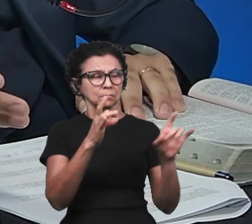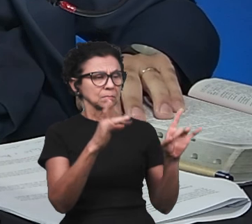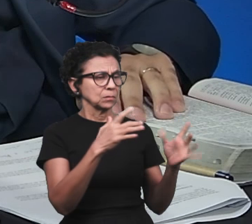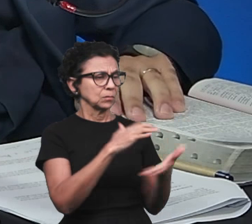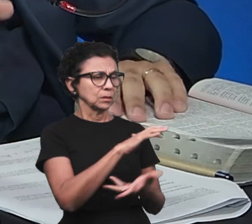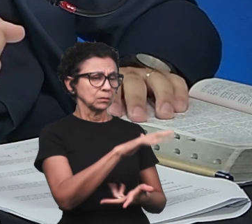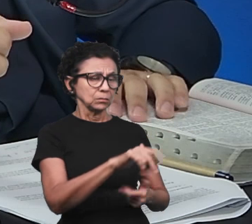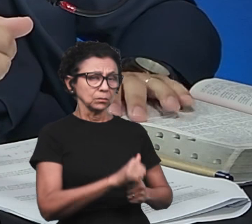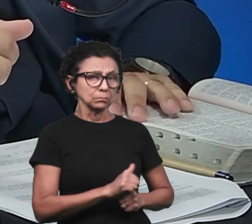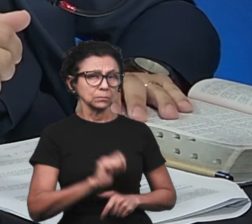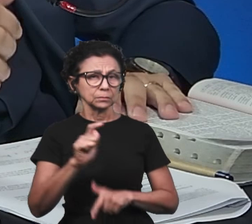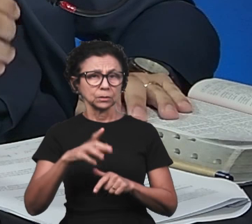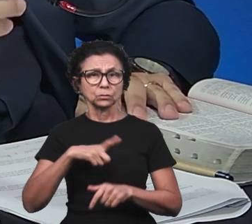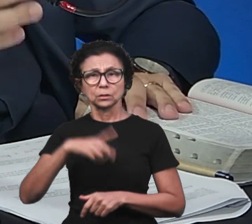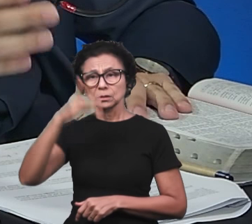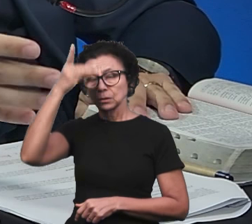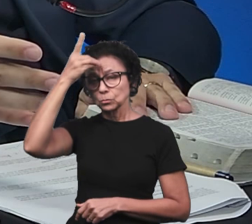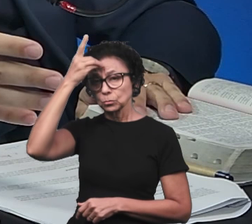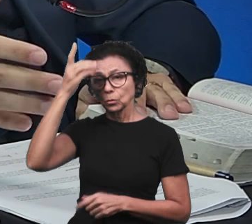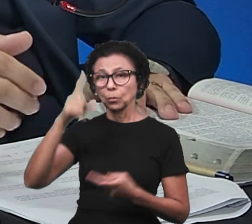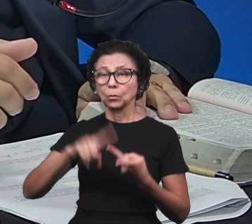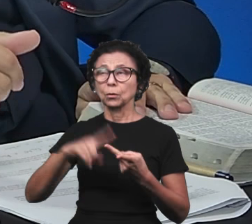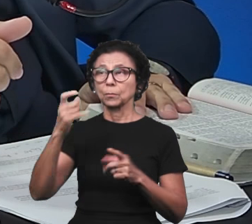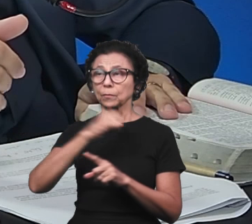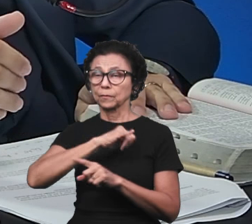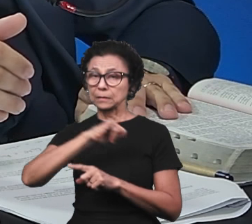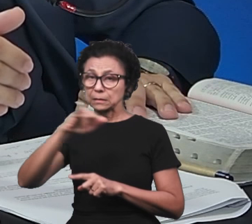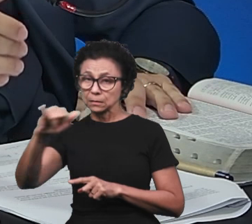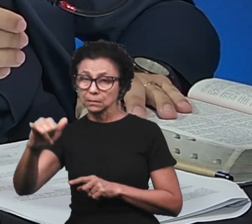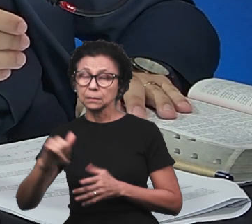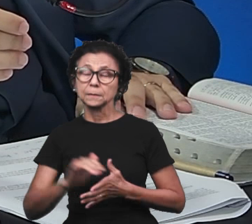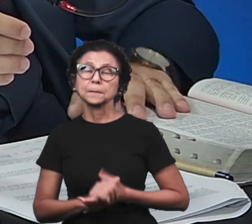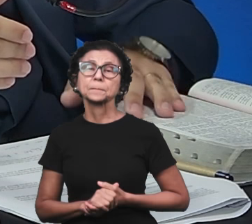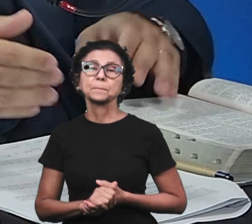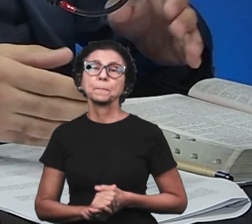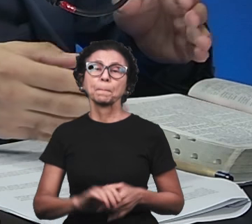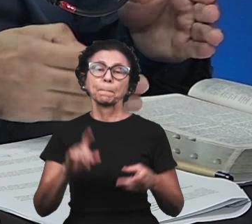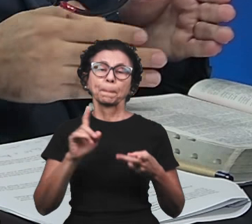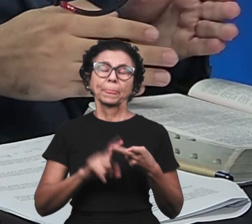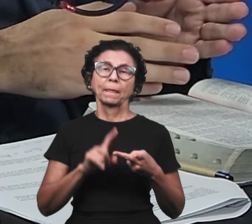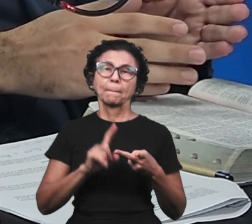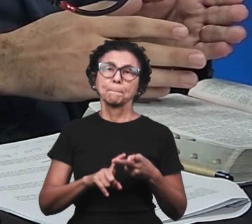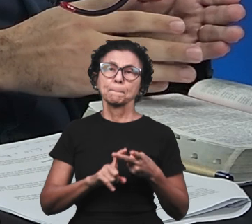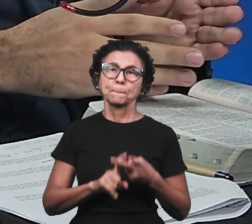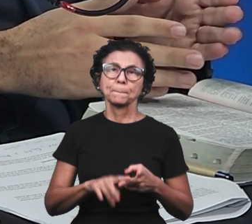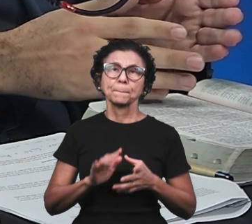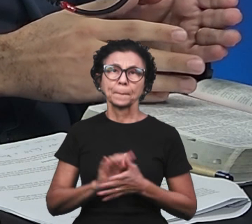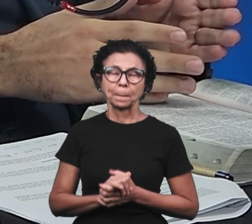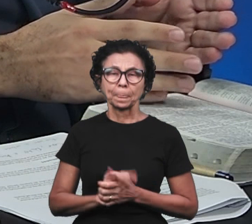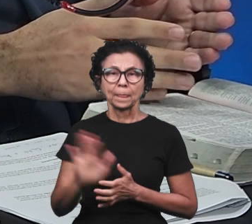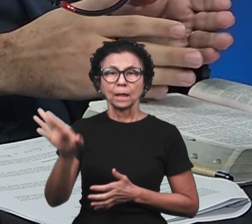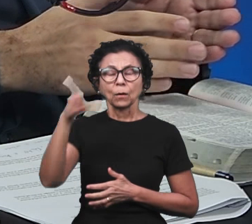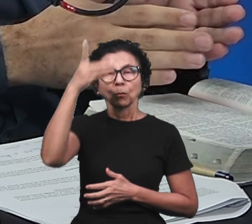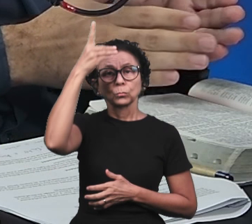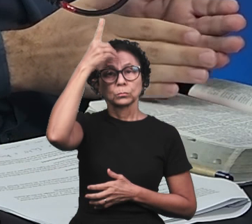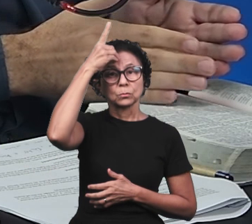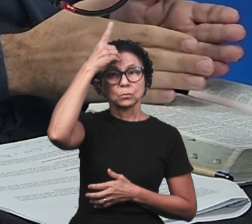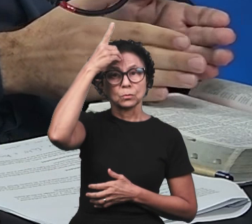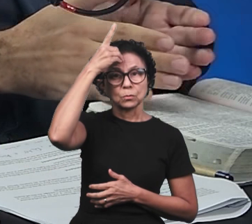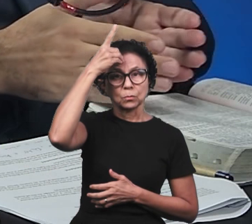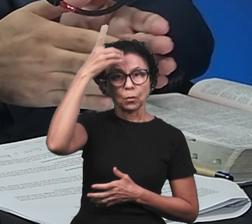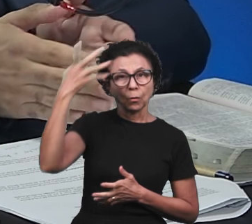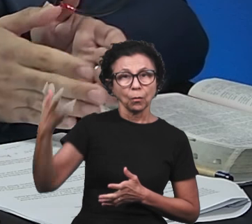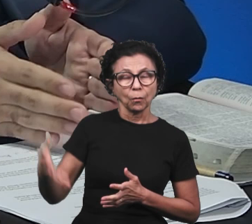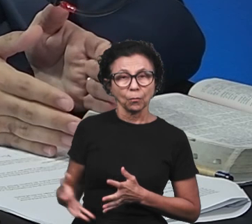dons espirituais, a profecia viva. E o segundo aspecto é que esses dons, porque as flores